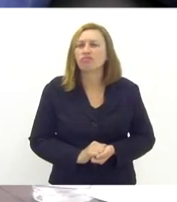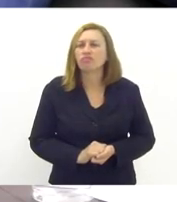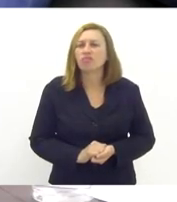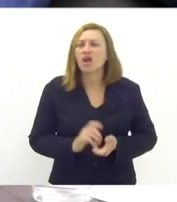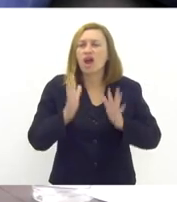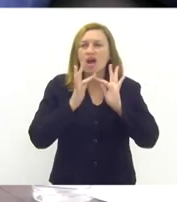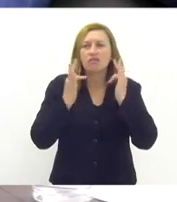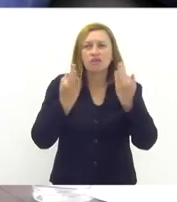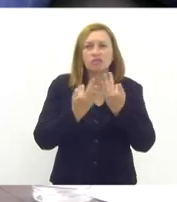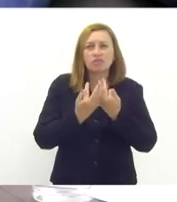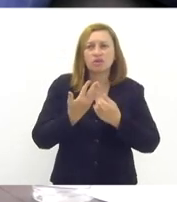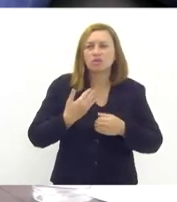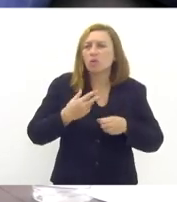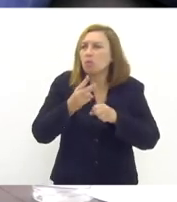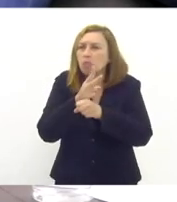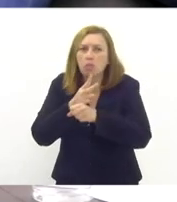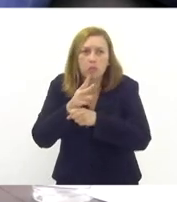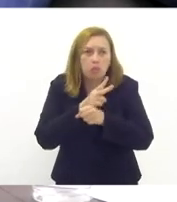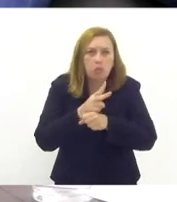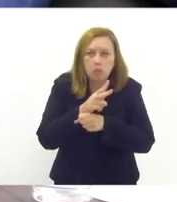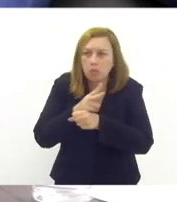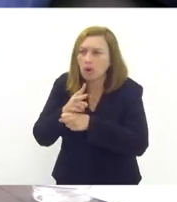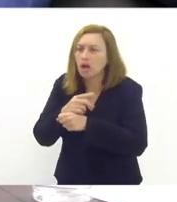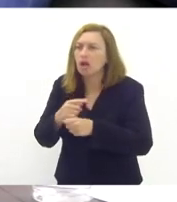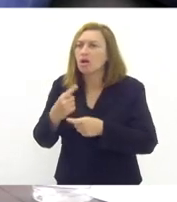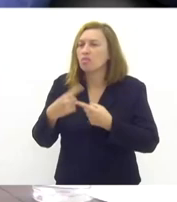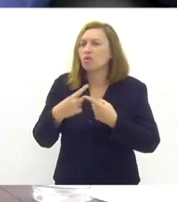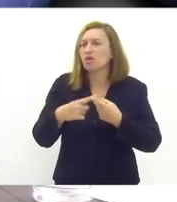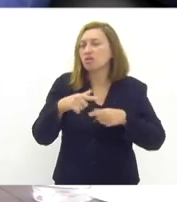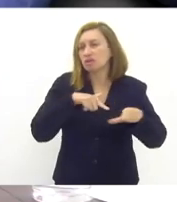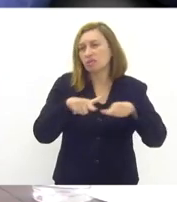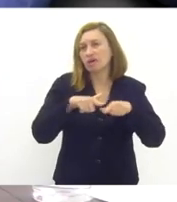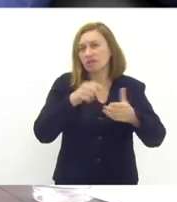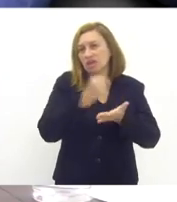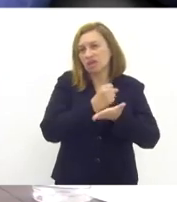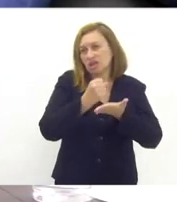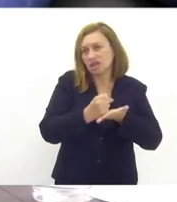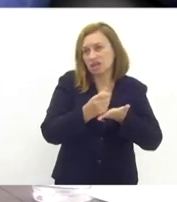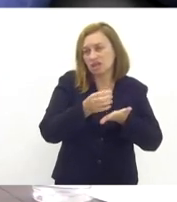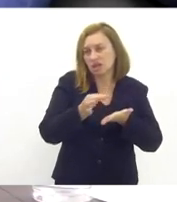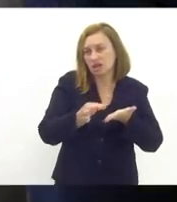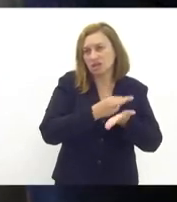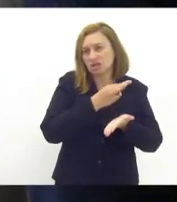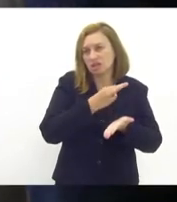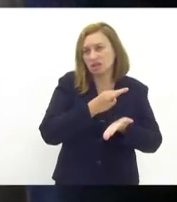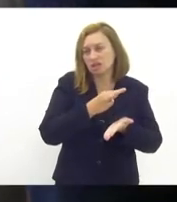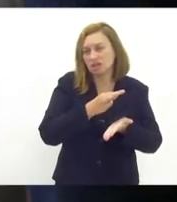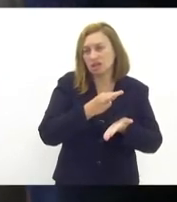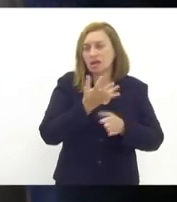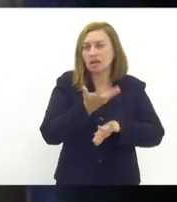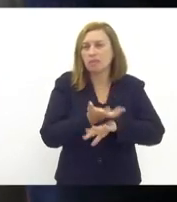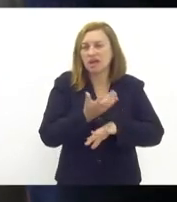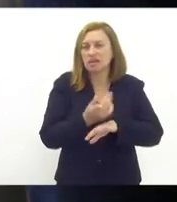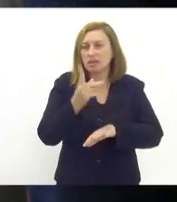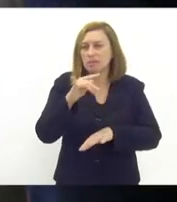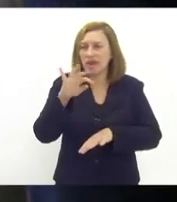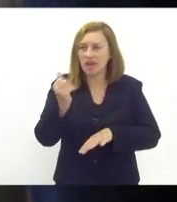minha família começou a procurar, porque eu trabalhava de carteira assinada, trabalhava na Praça São Espera, no Hospital Pan-Americano, na